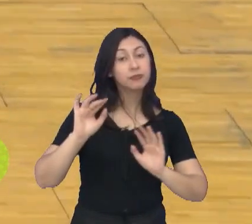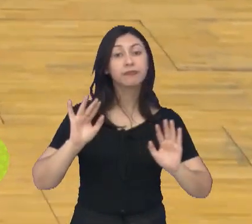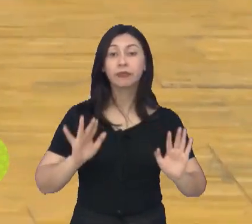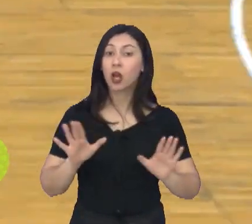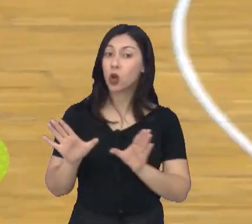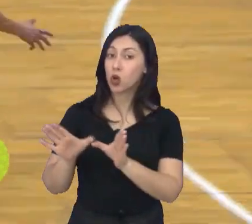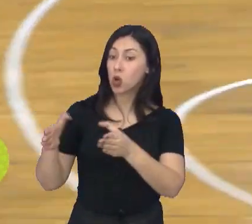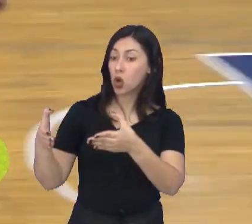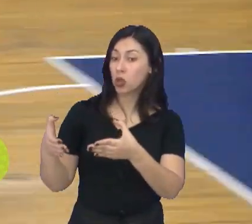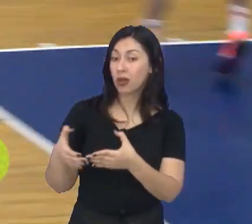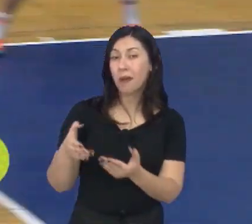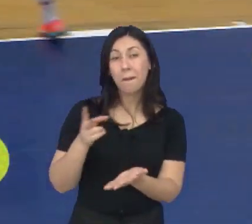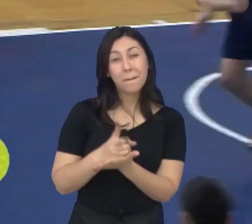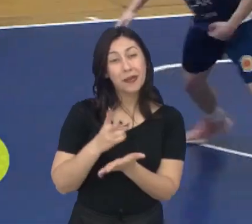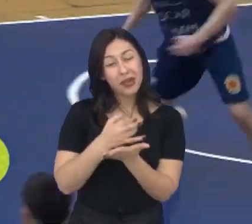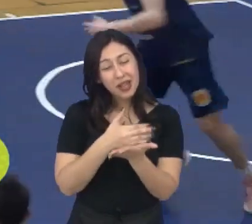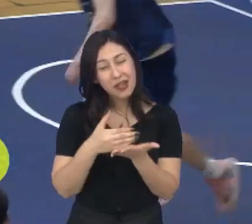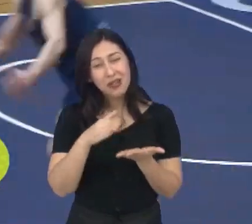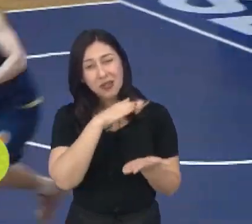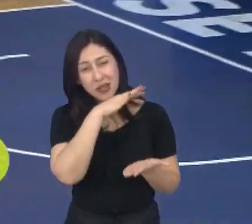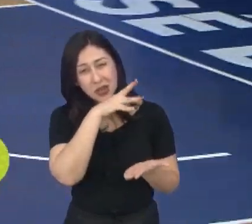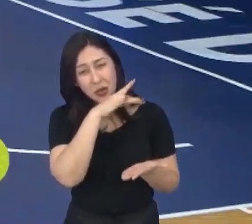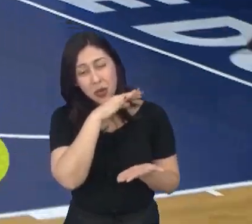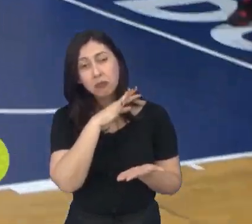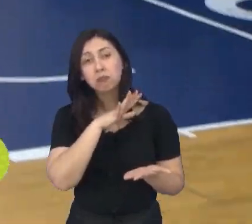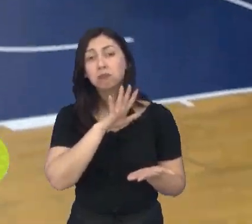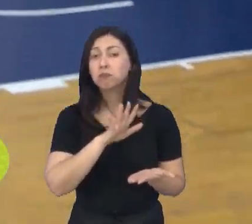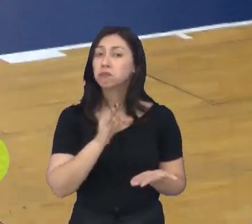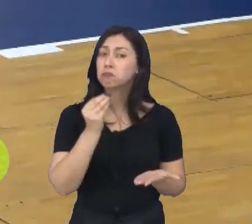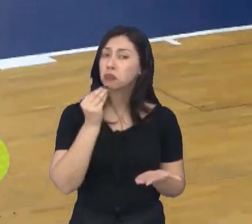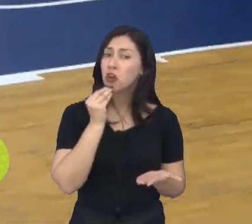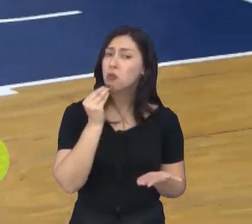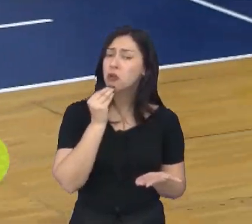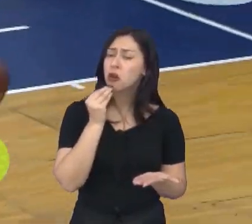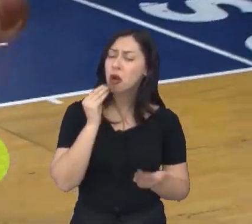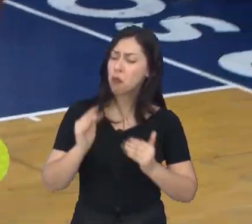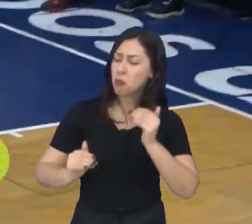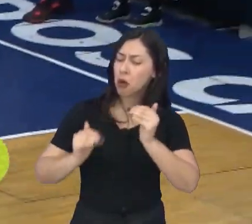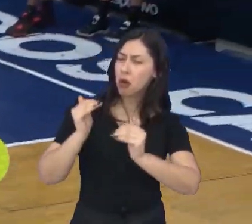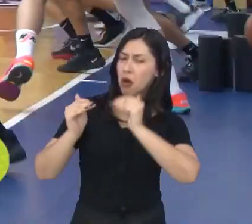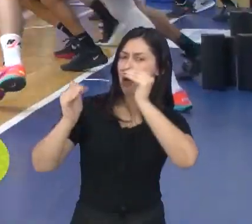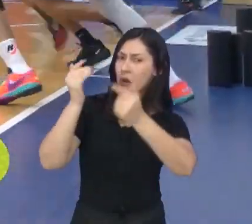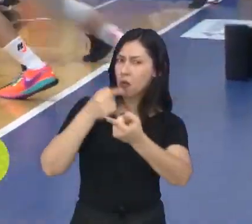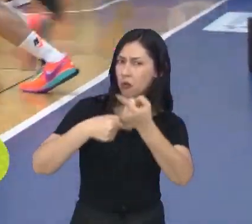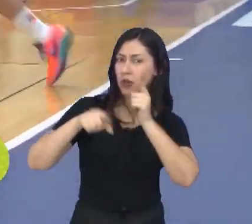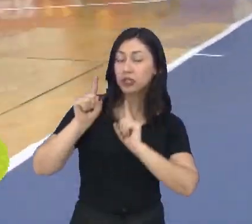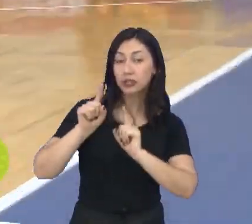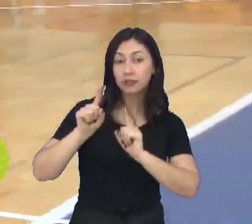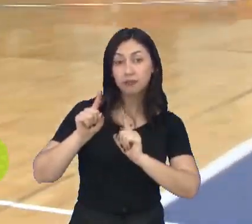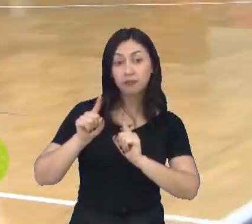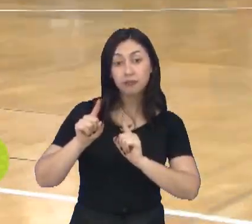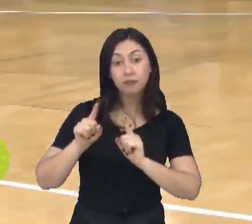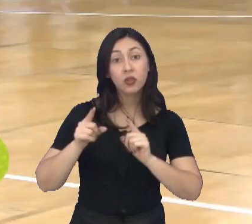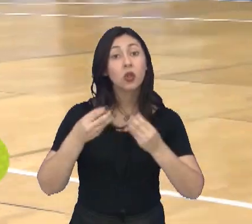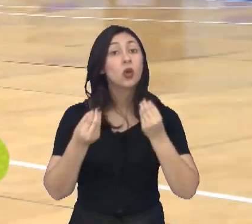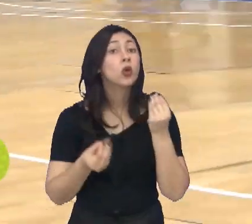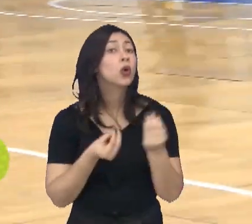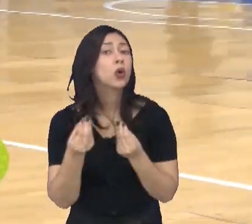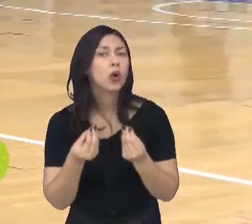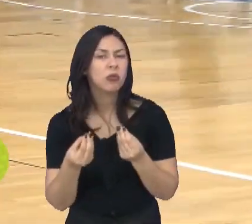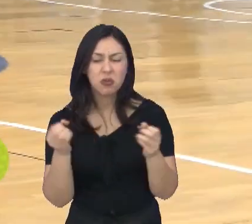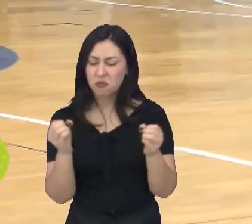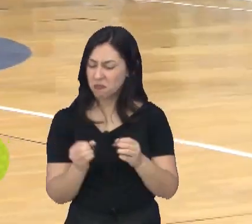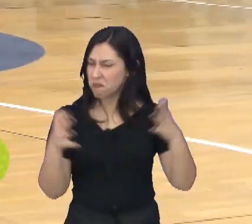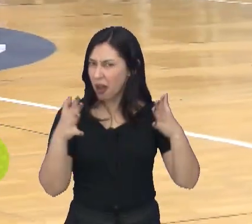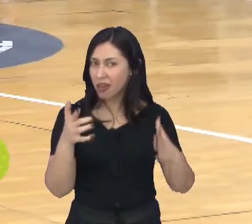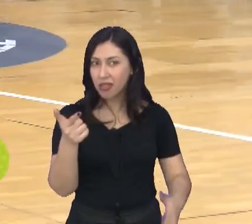jogadores, apesar do começo ruim, a equipe ainda tem margem para evoluir dentro da competição. E não existe fórmula mágica para